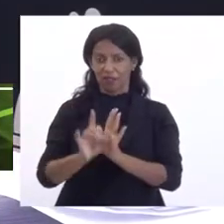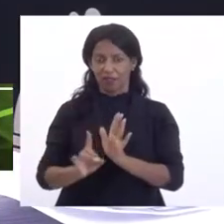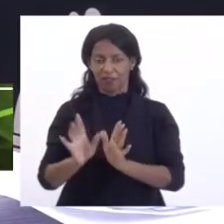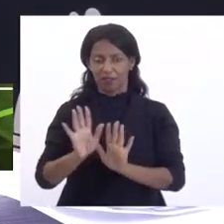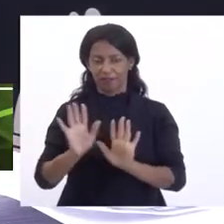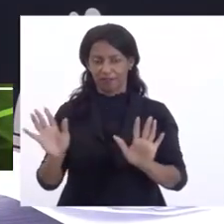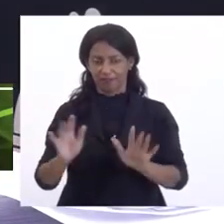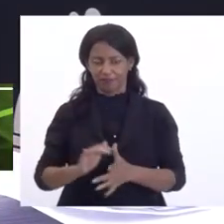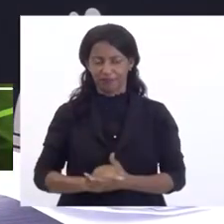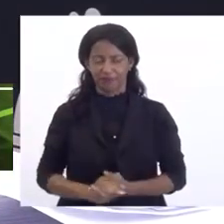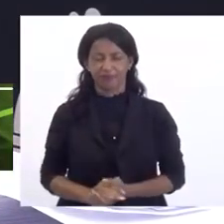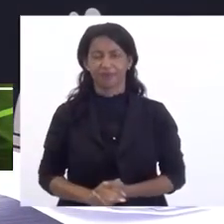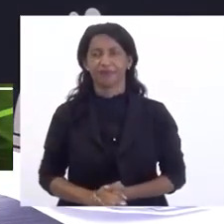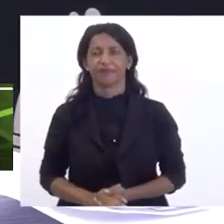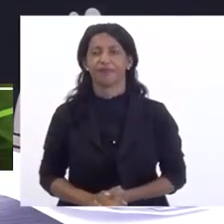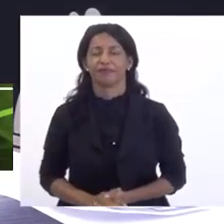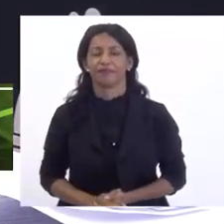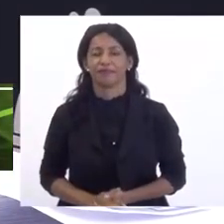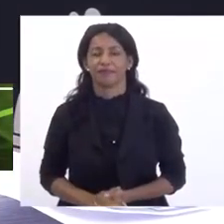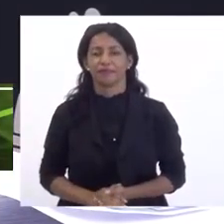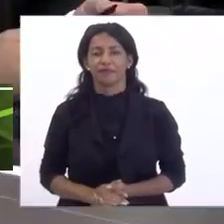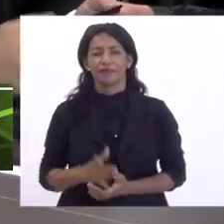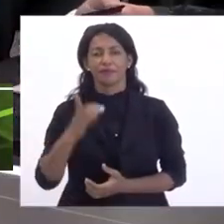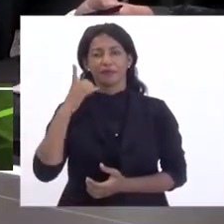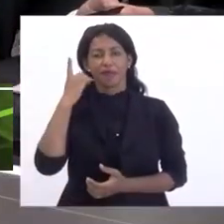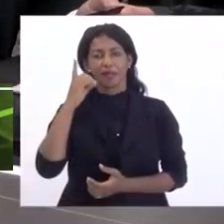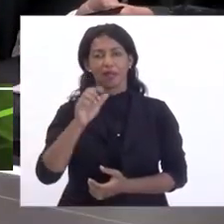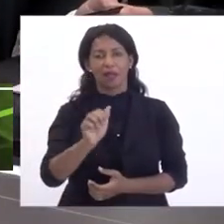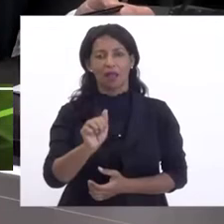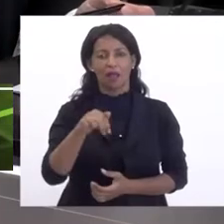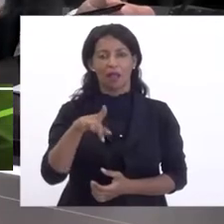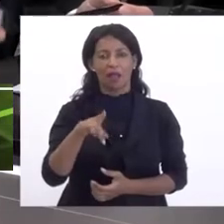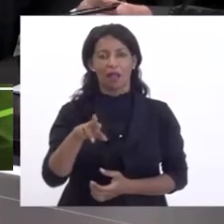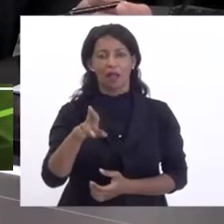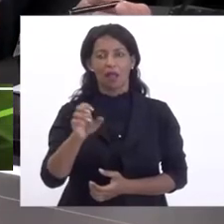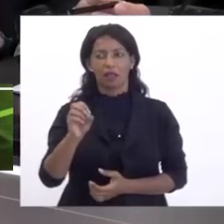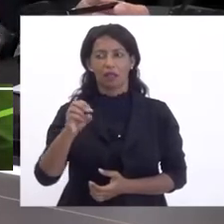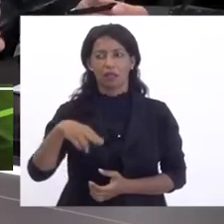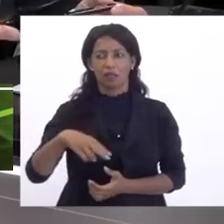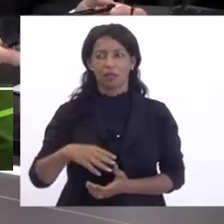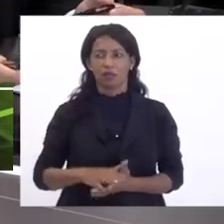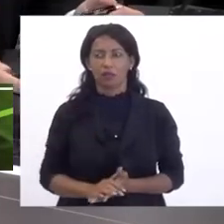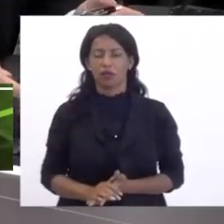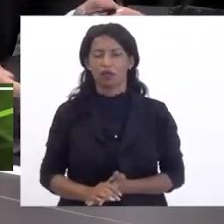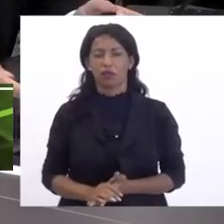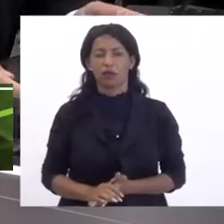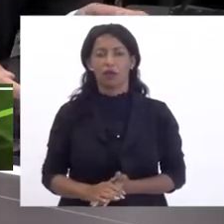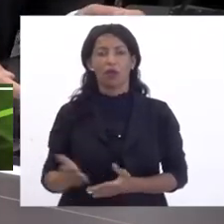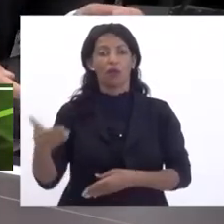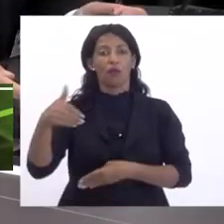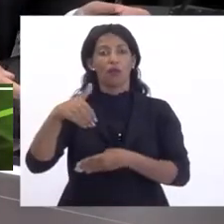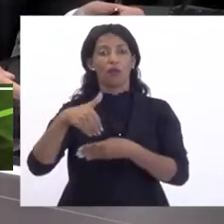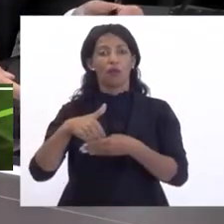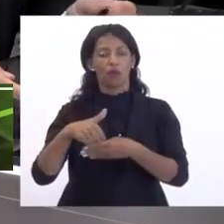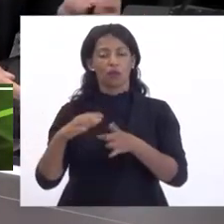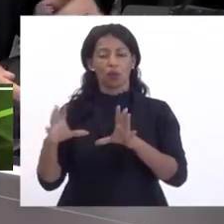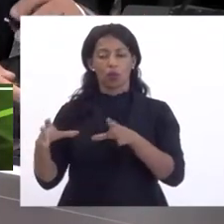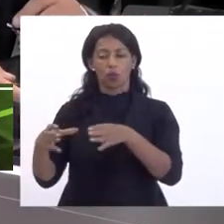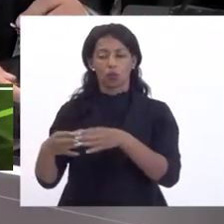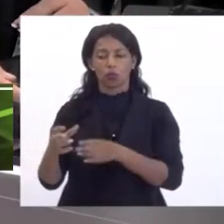senhor presidente. É, o deputado Anderson Moraes voltou para votar, apontou o voto para a votação conjunta.